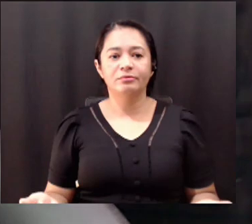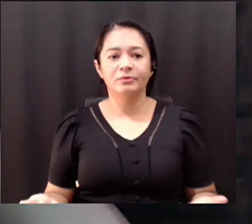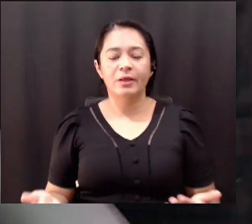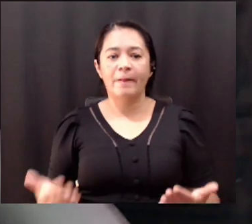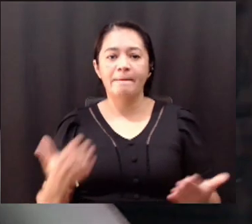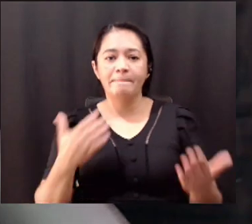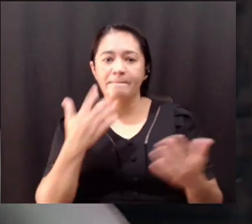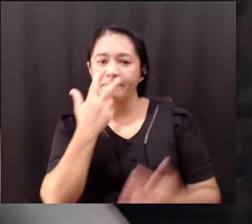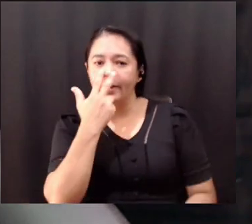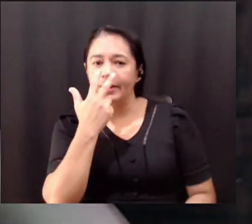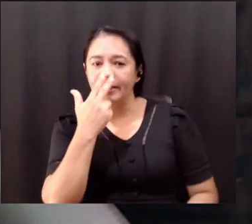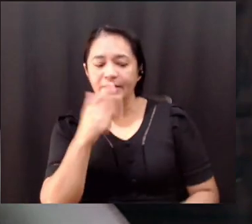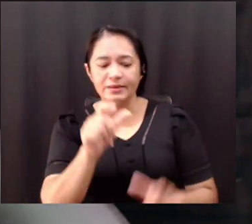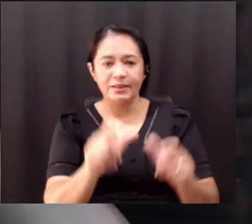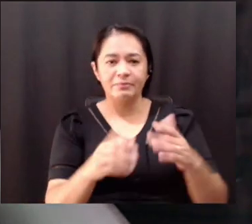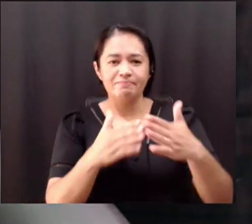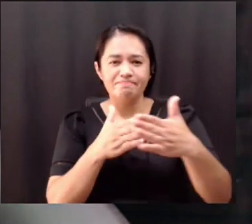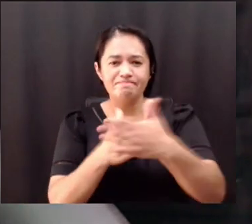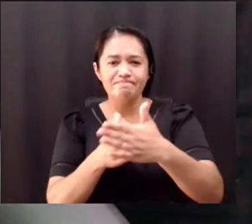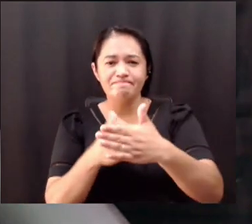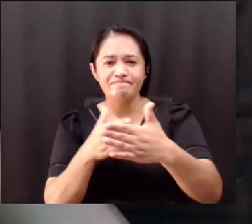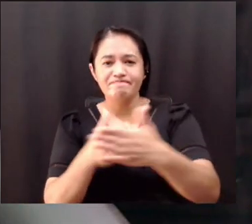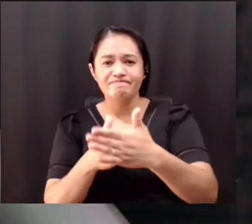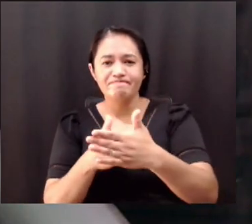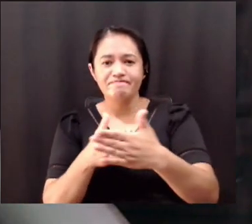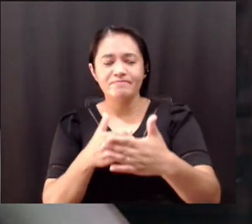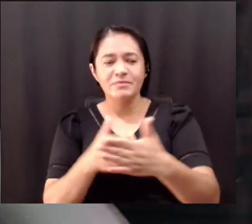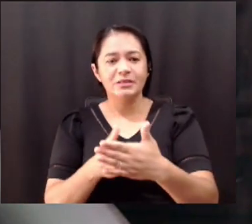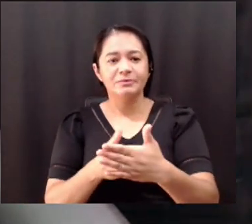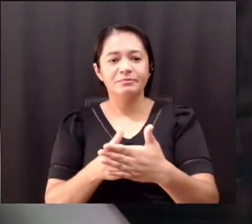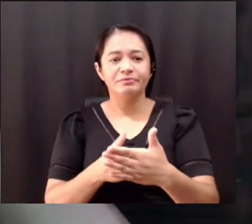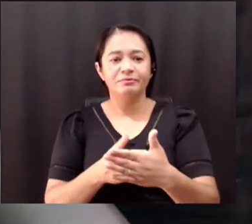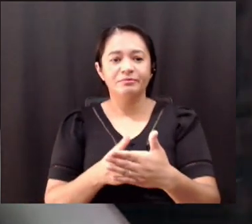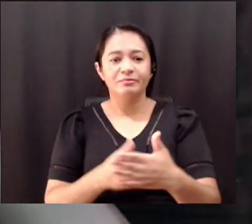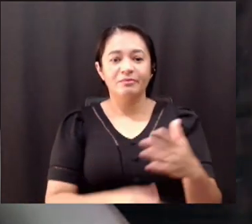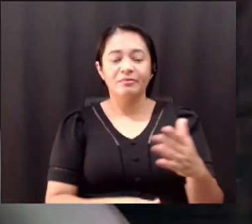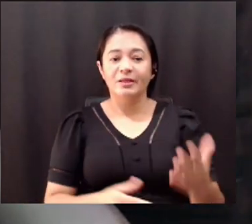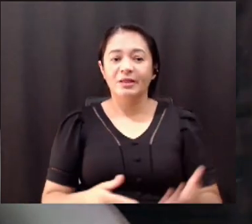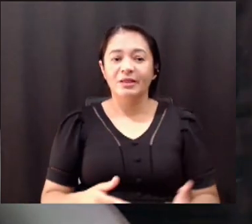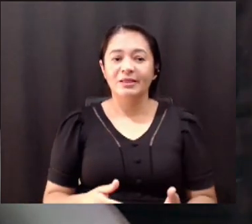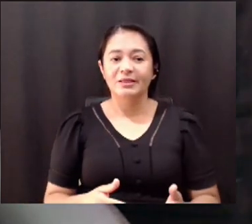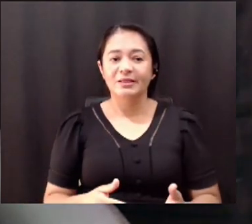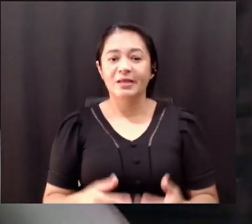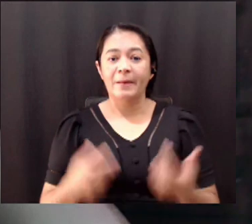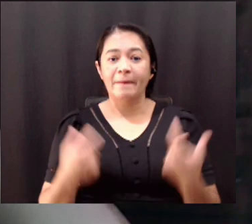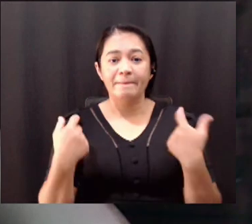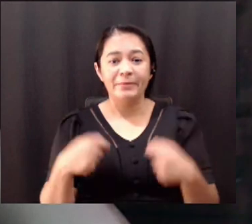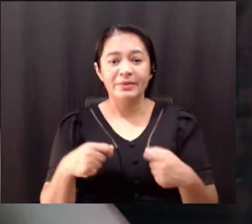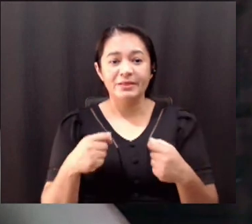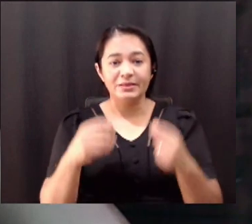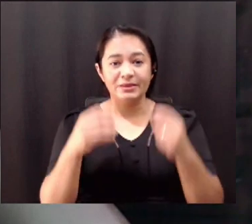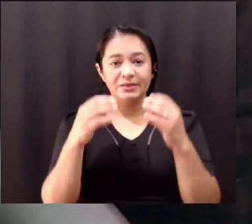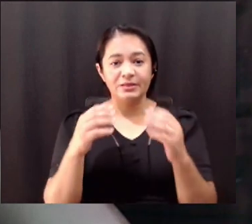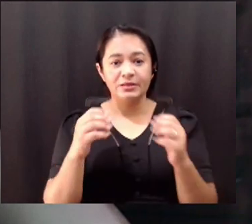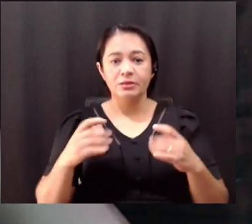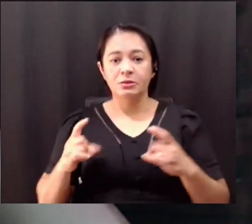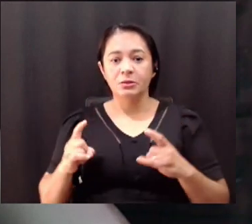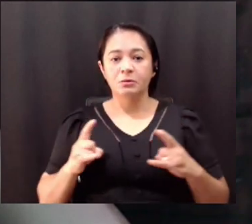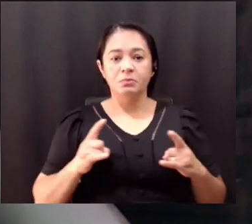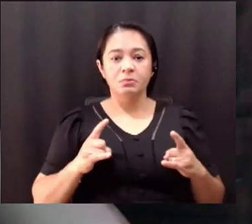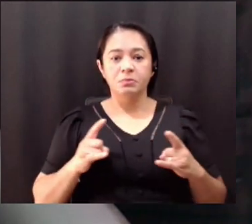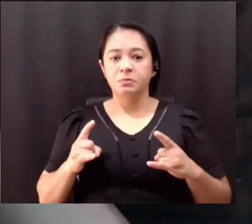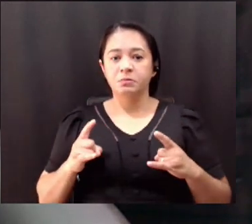uma blindagem que naturalmente as pessoas precisam ficar robóticas ou